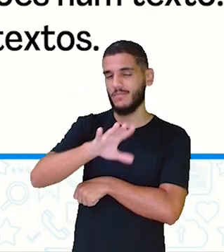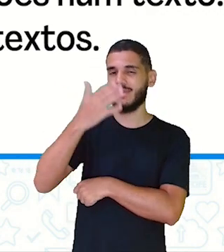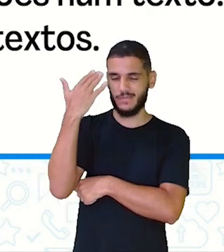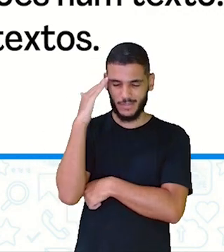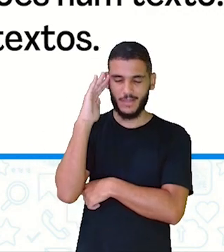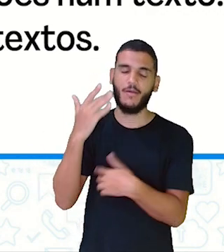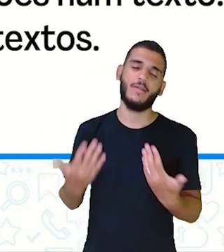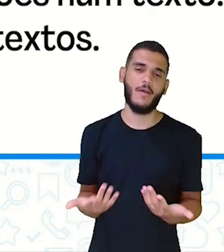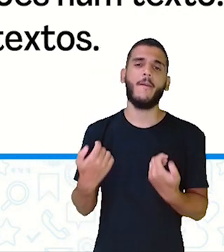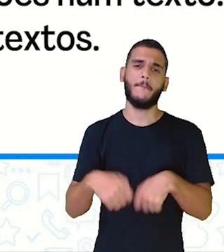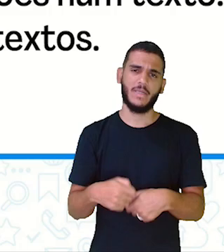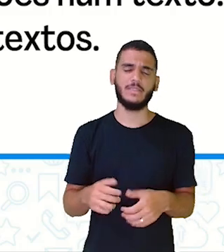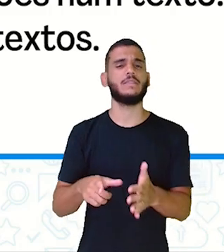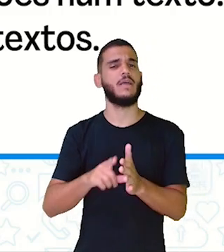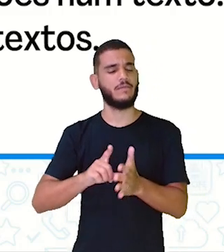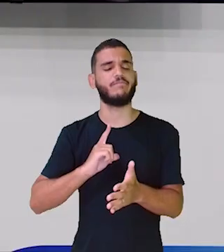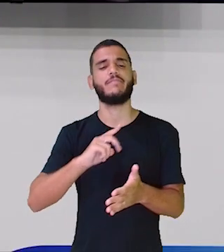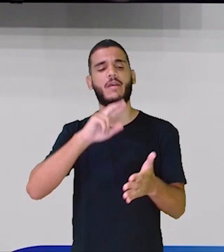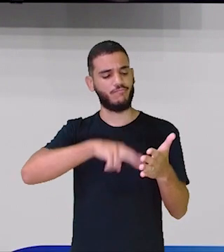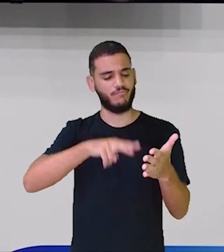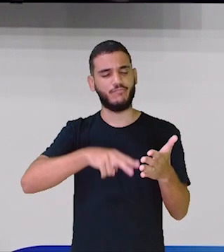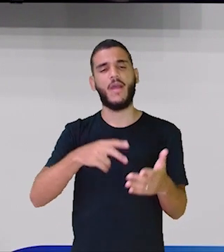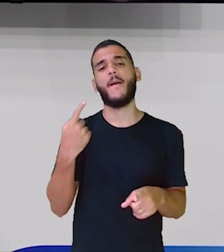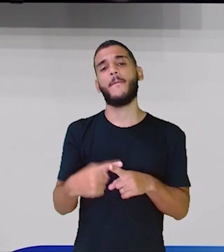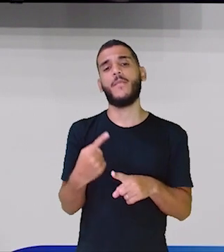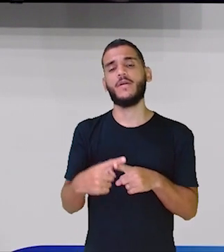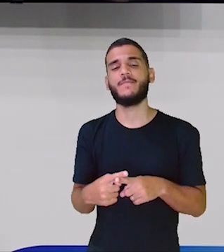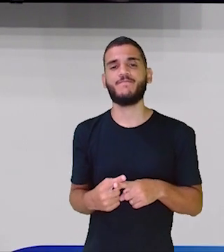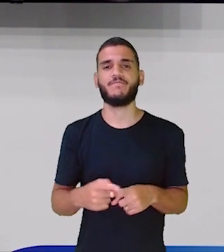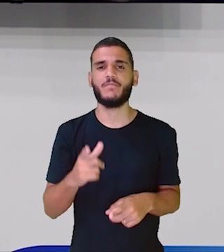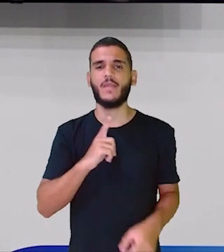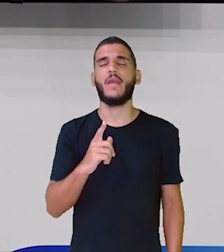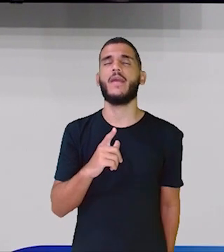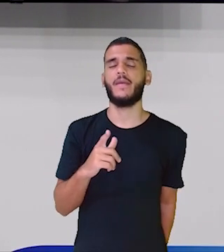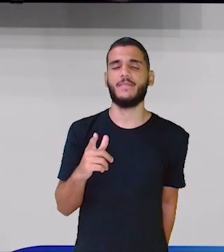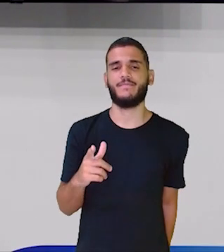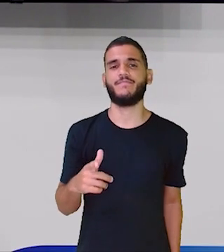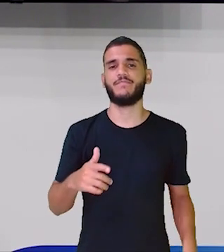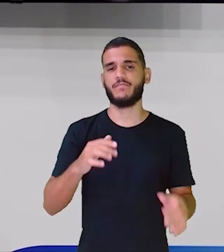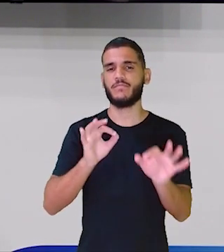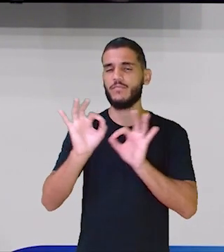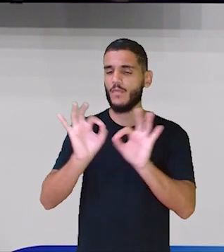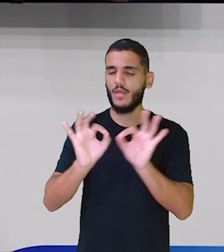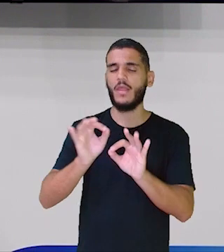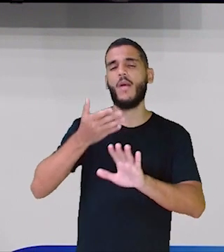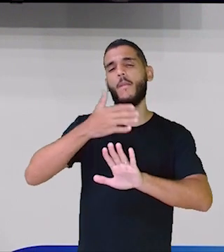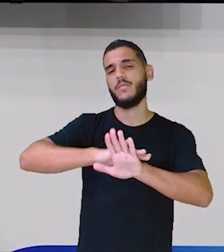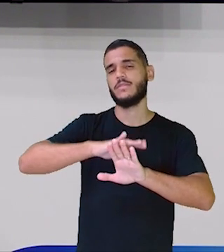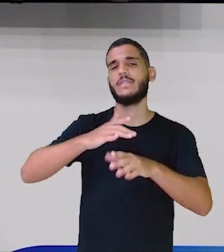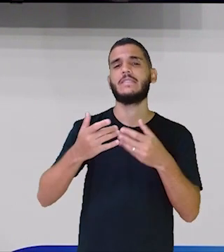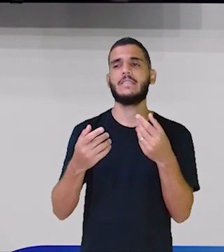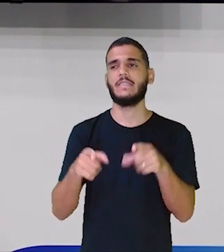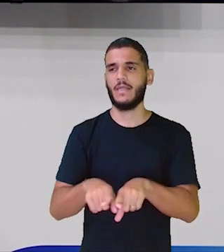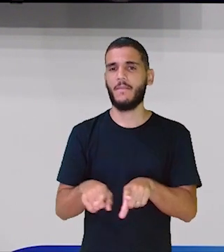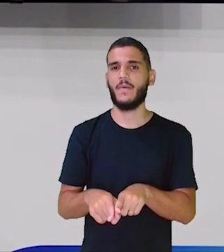vai fazer a revisão? Vai sim, por mais que ele tenha aí um preparo, uma questão